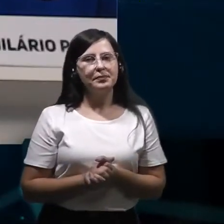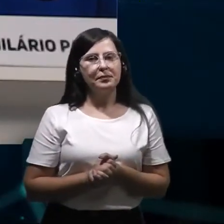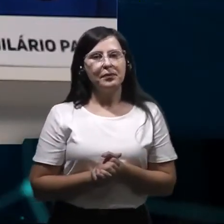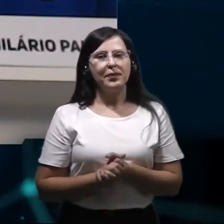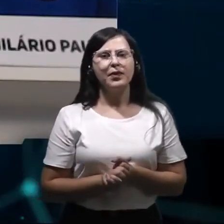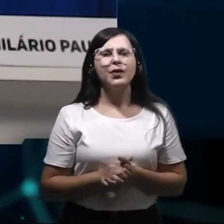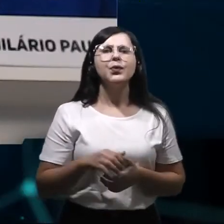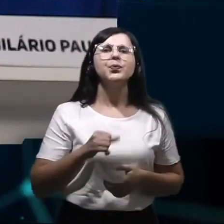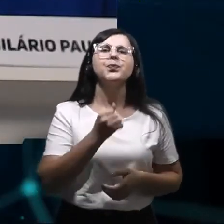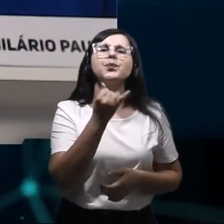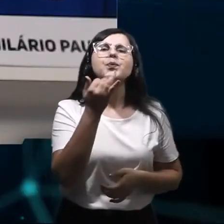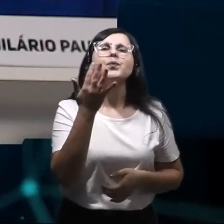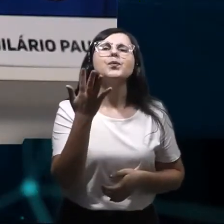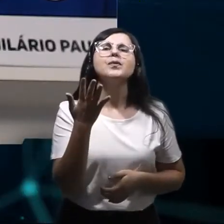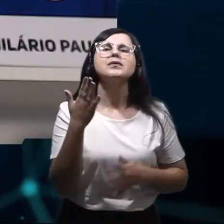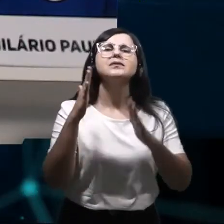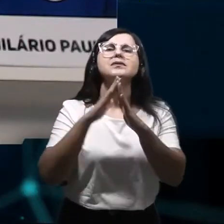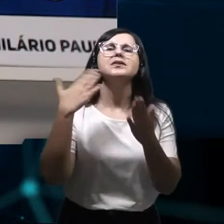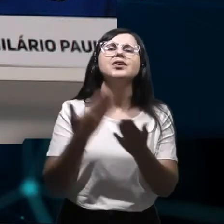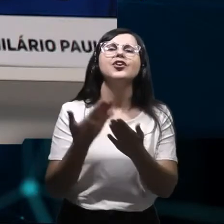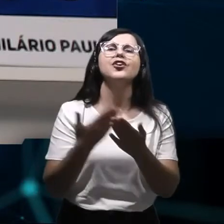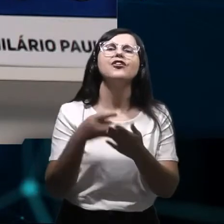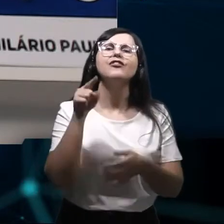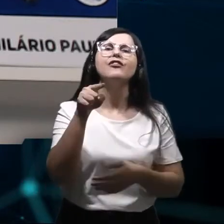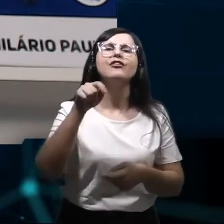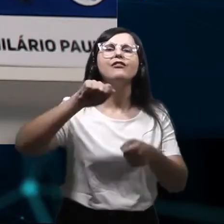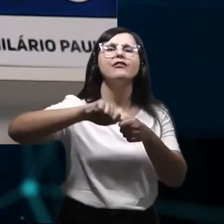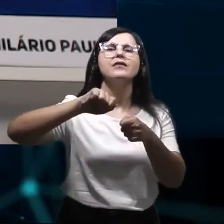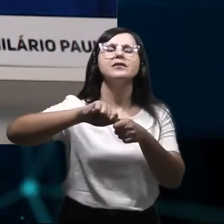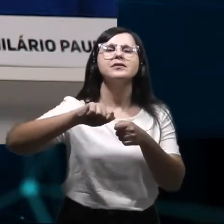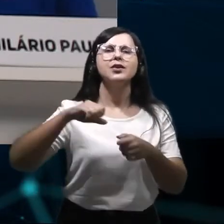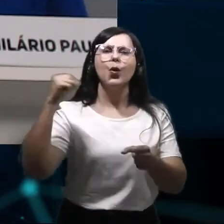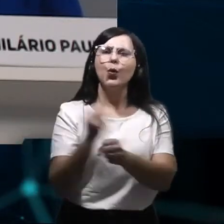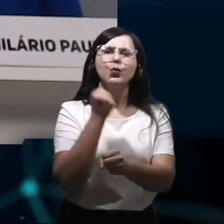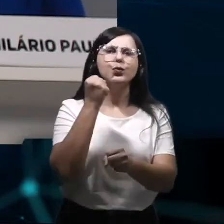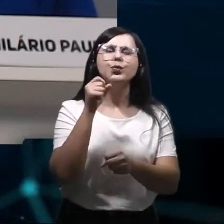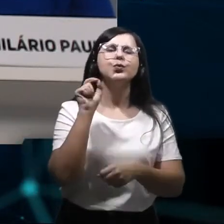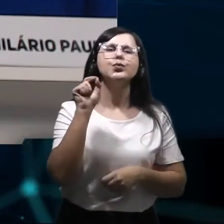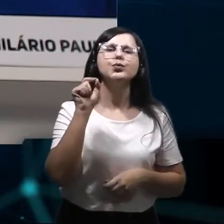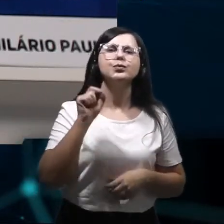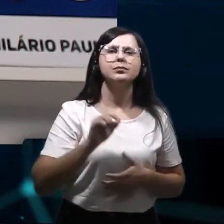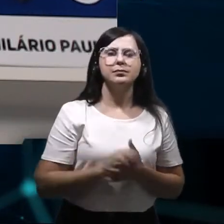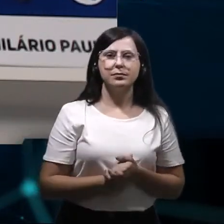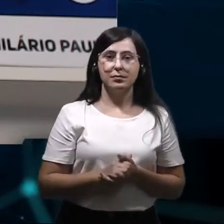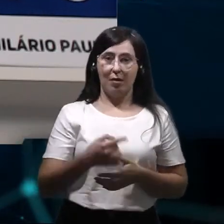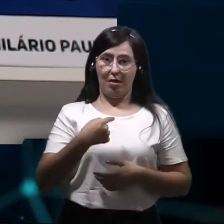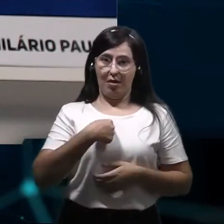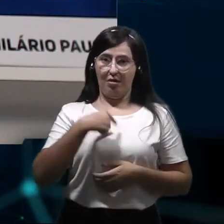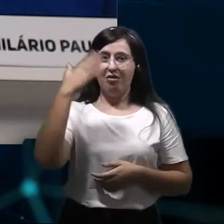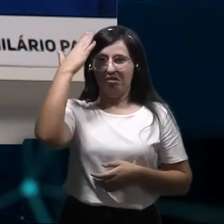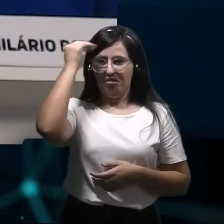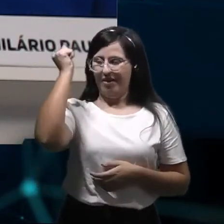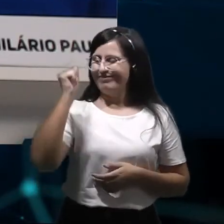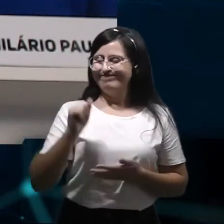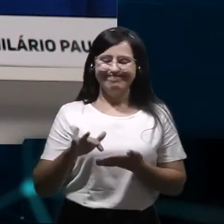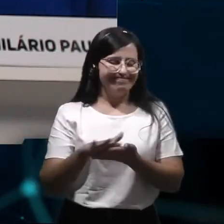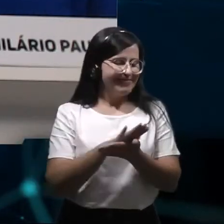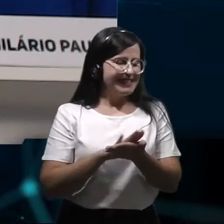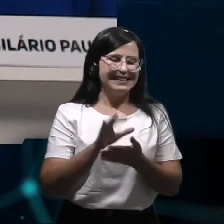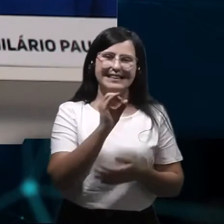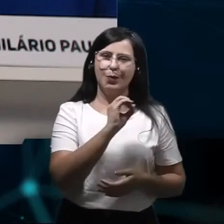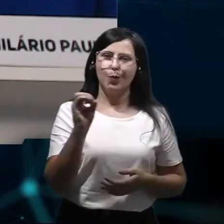quantas escolas você construiu? Pelo que eu sei, nenhuma. Posso